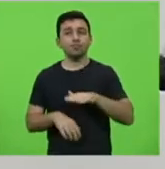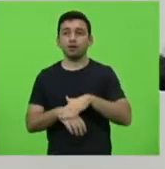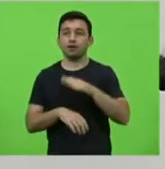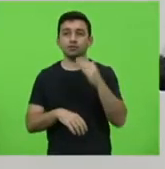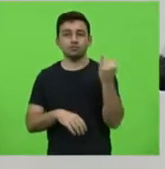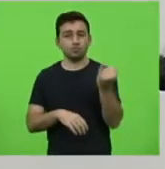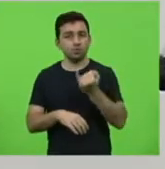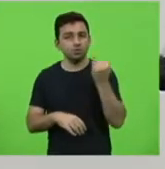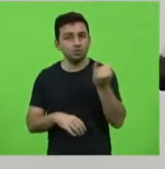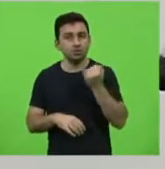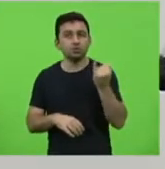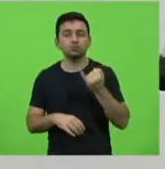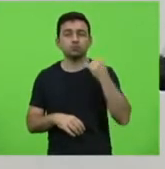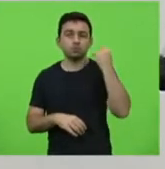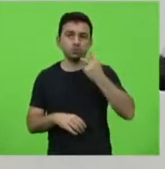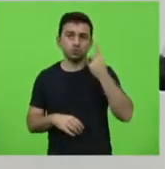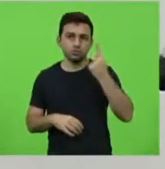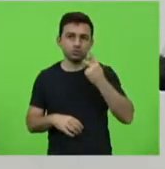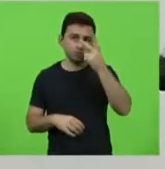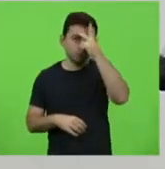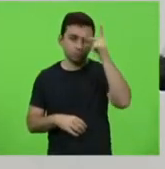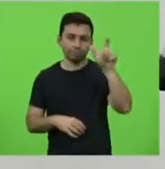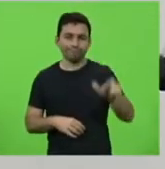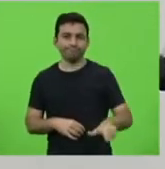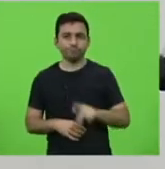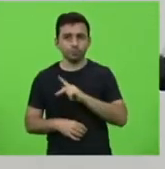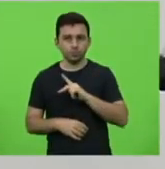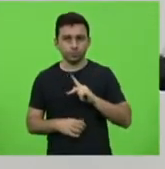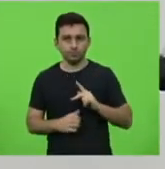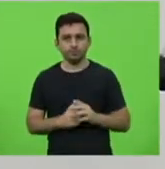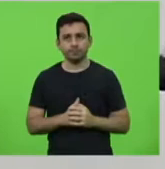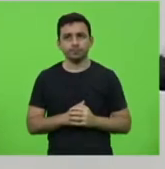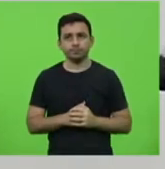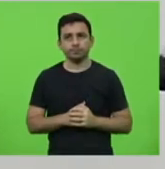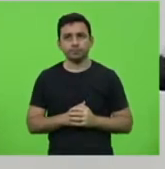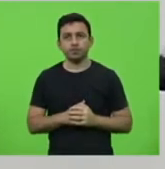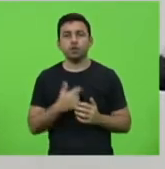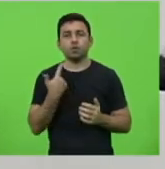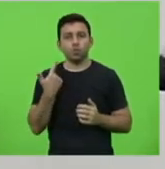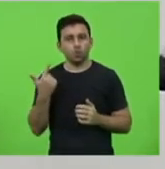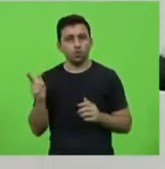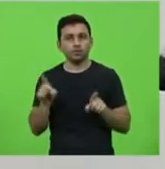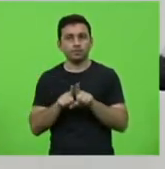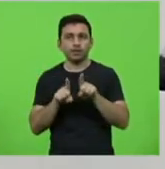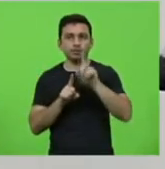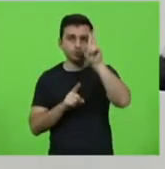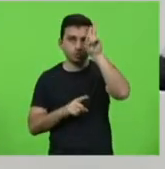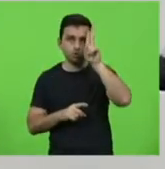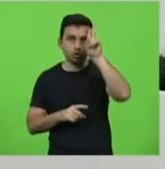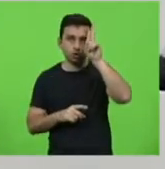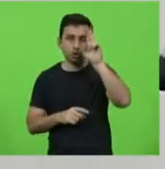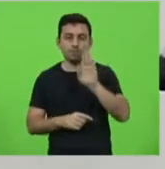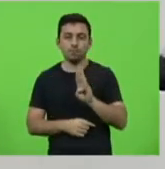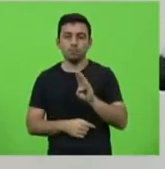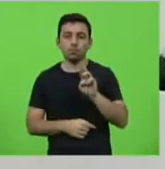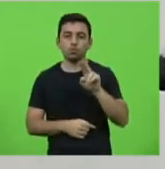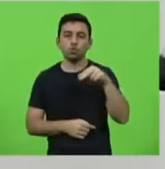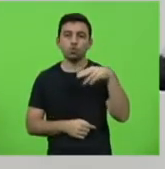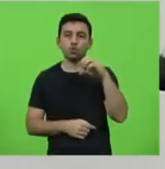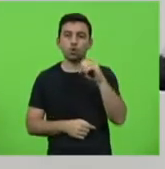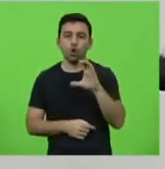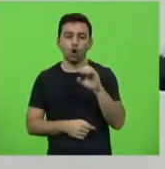homem público. Eu quero falar aqui de mais uma outra biografia. Bruno Covas,